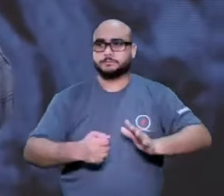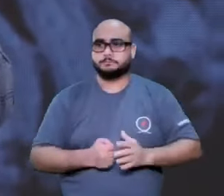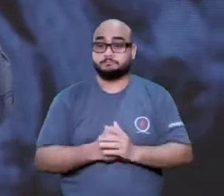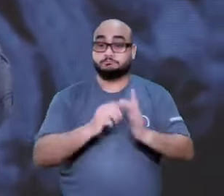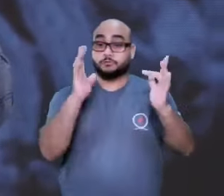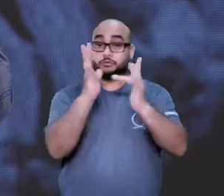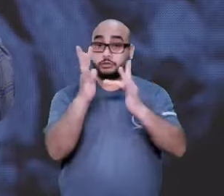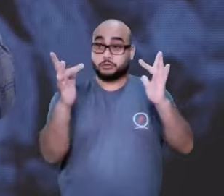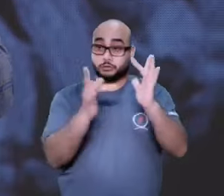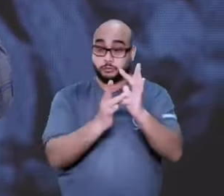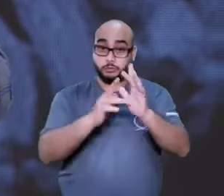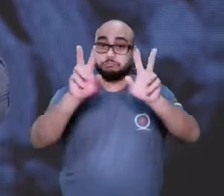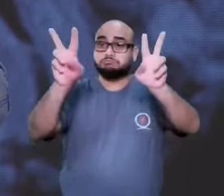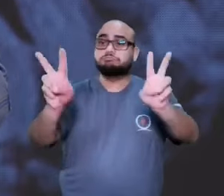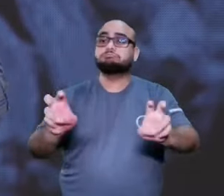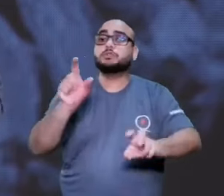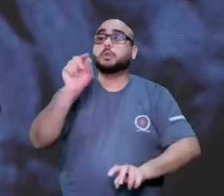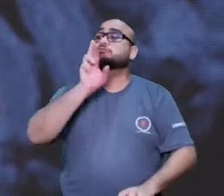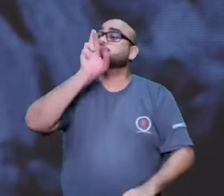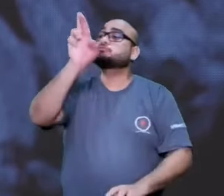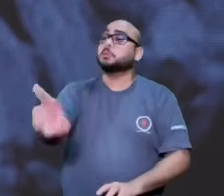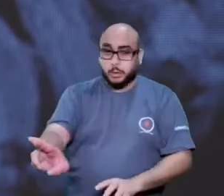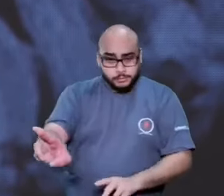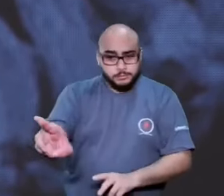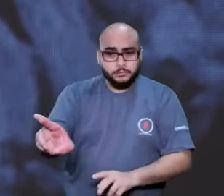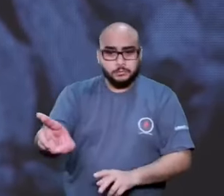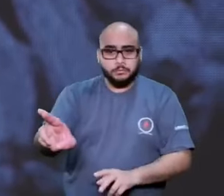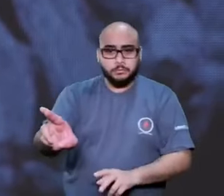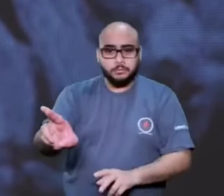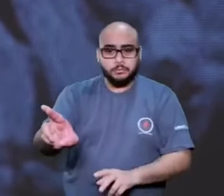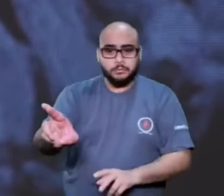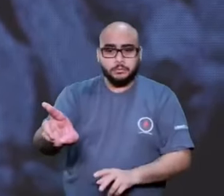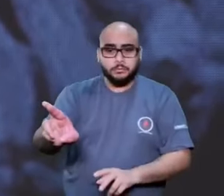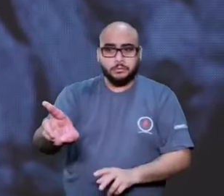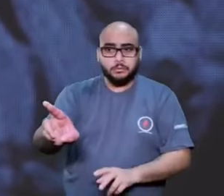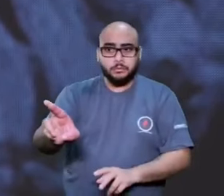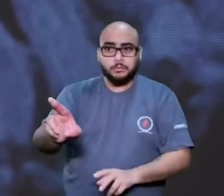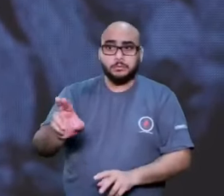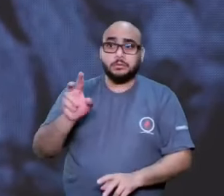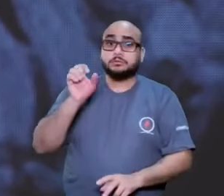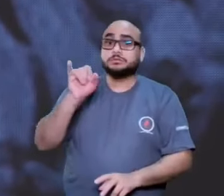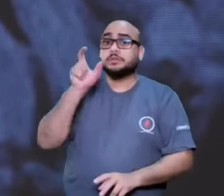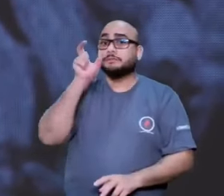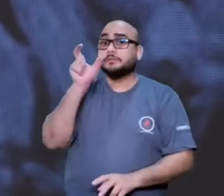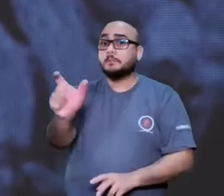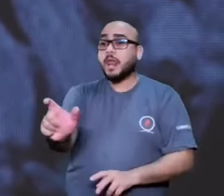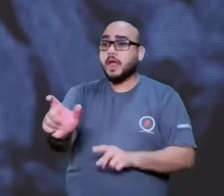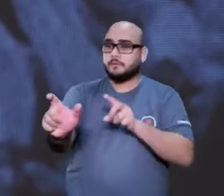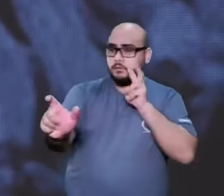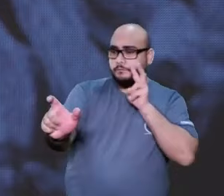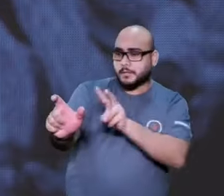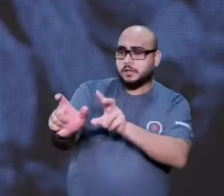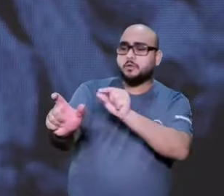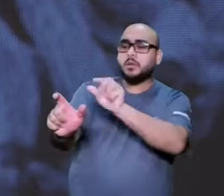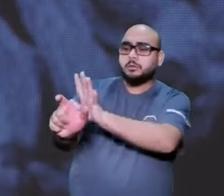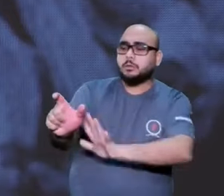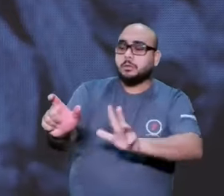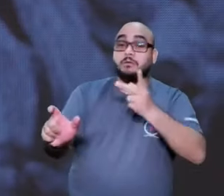Jesus vai respondê-la e olha a palavra de Jesus para